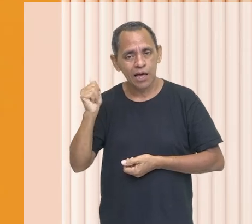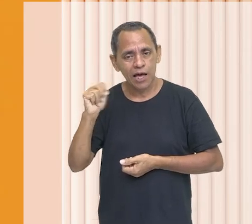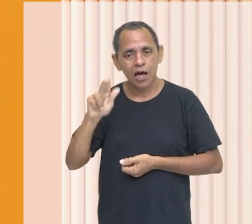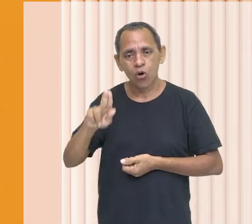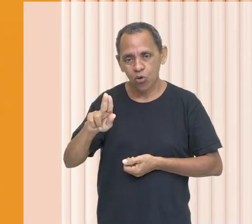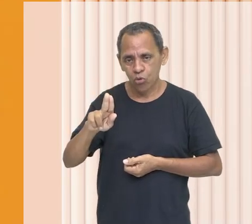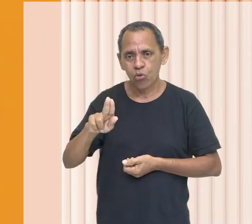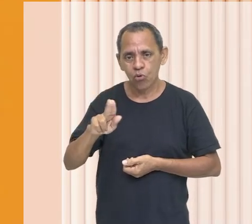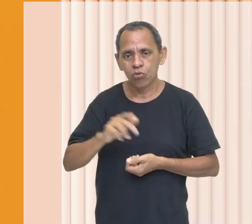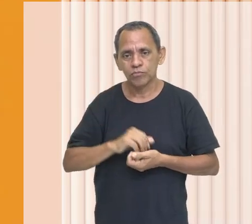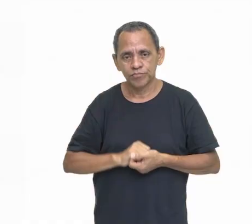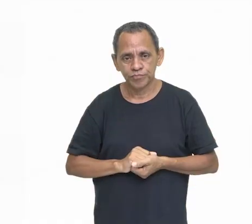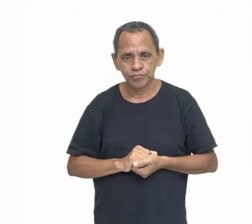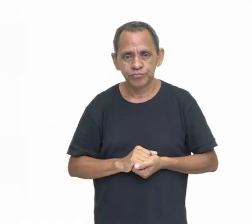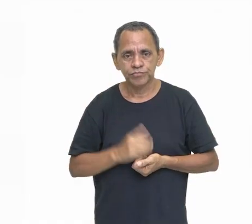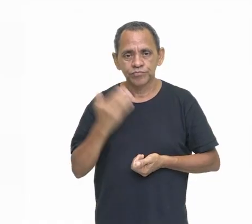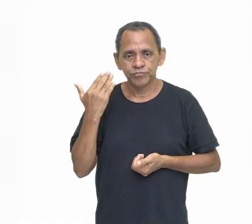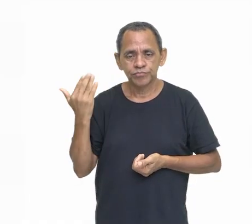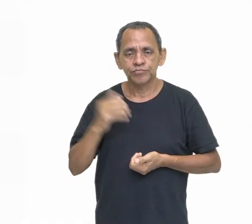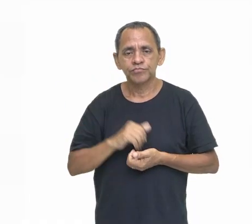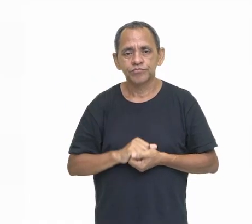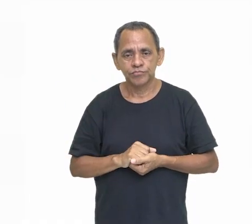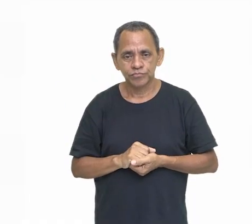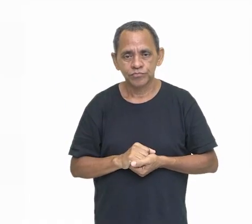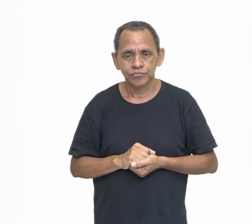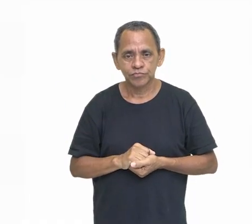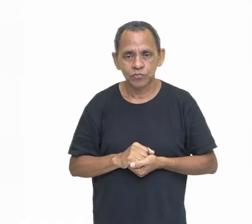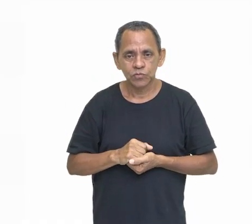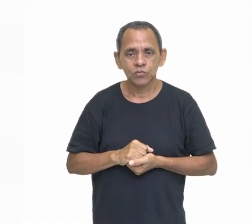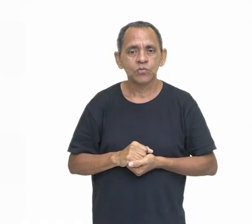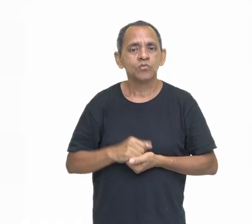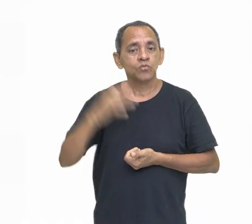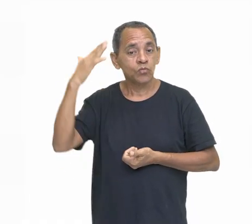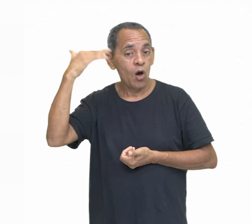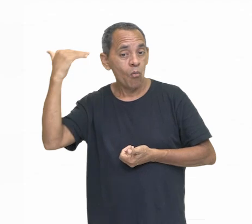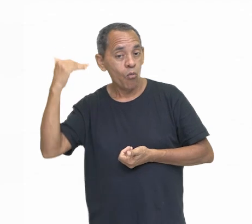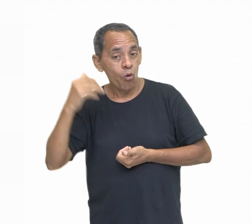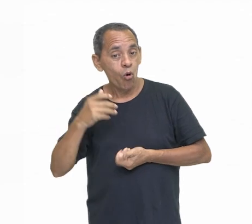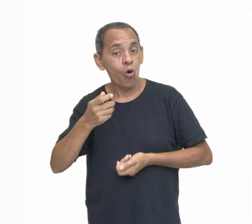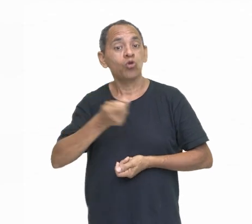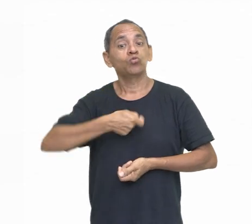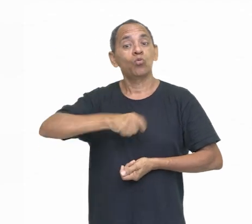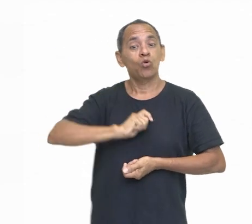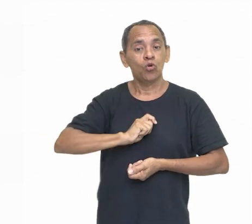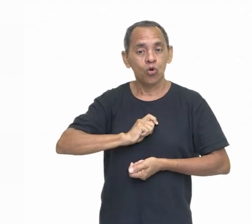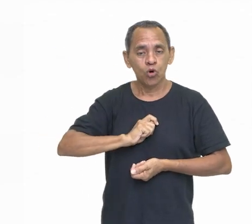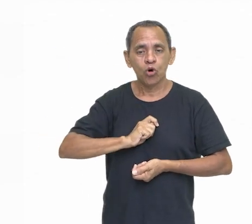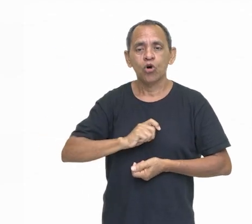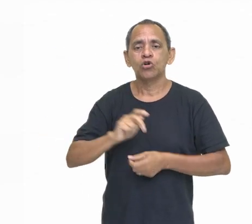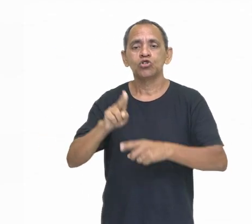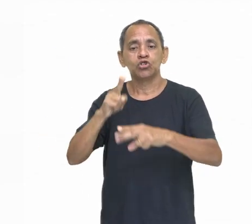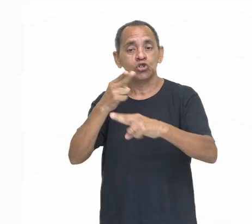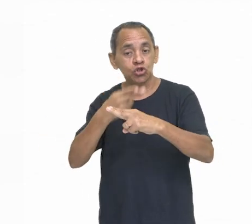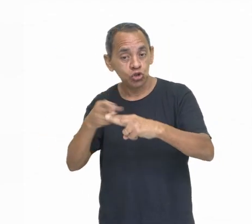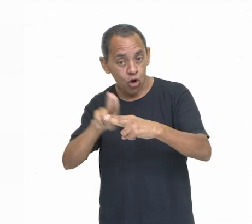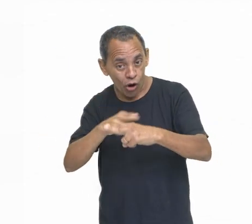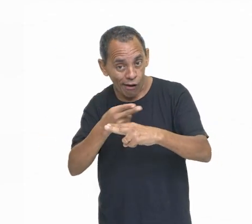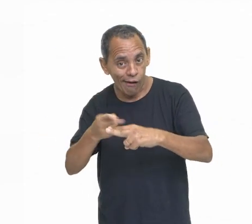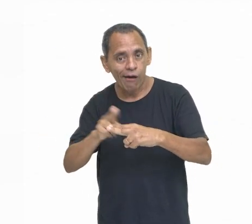cacau para esse povo. Olha só. Conhecido pelos espanhóis como chocolate, essa era uma